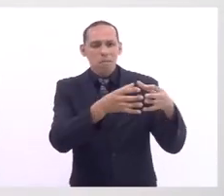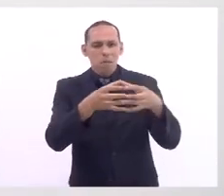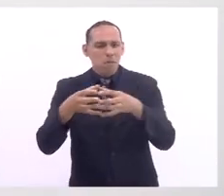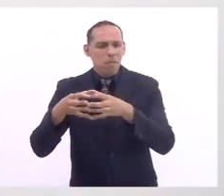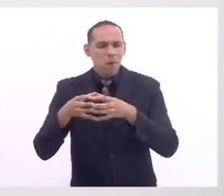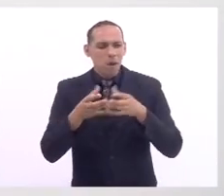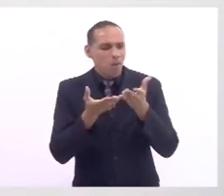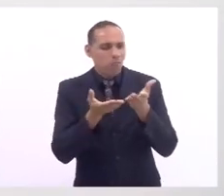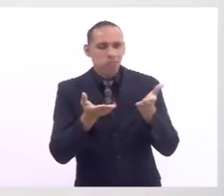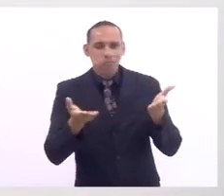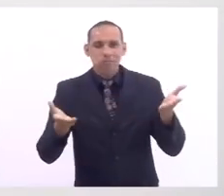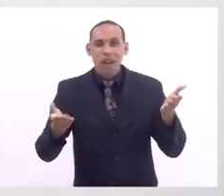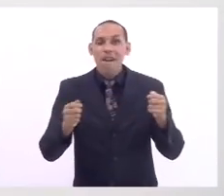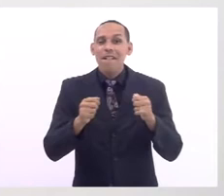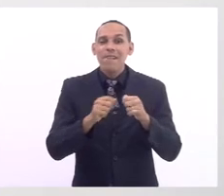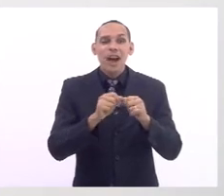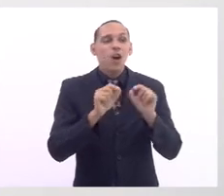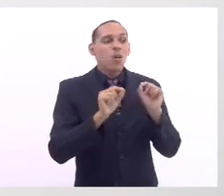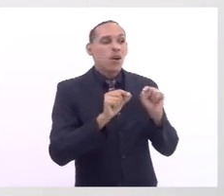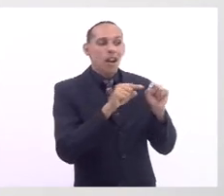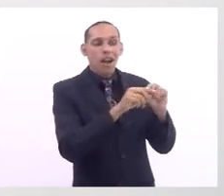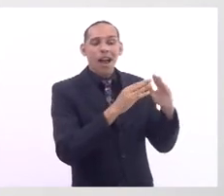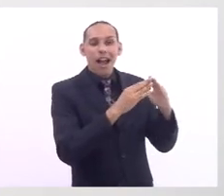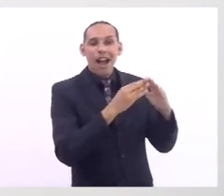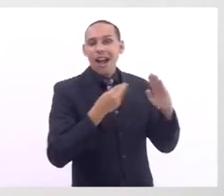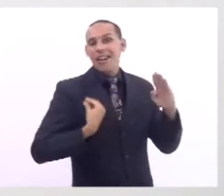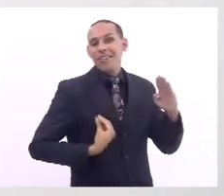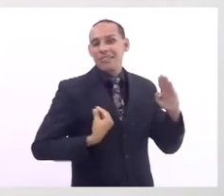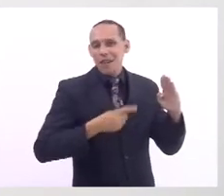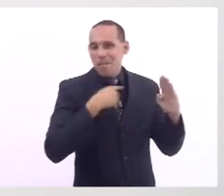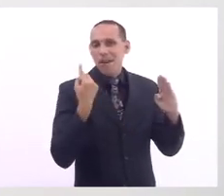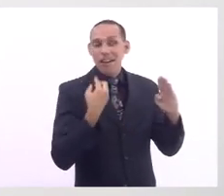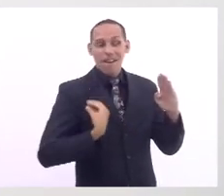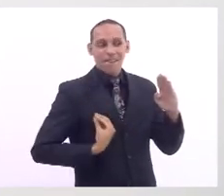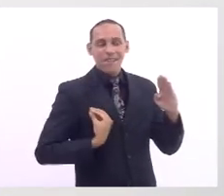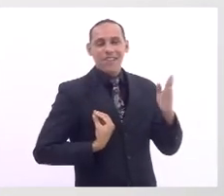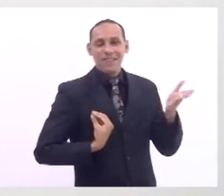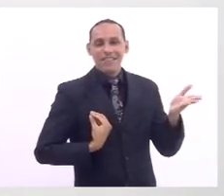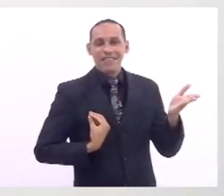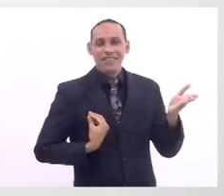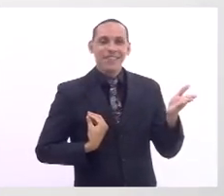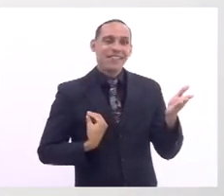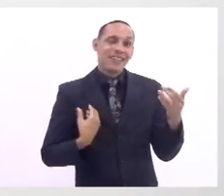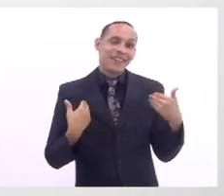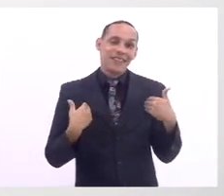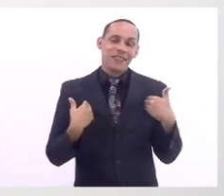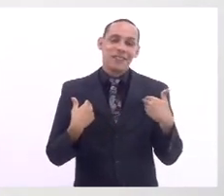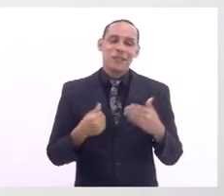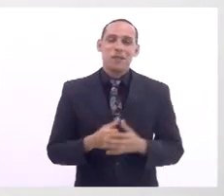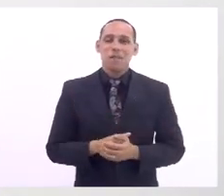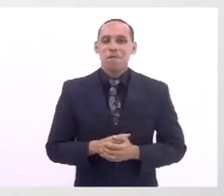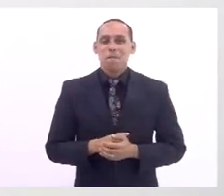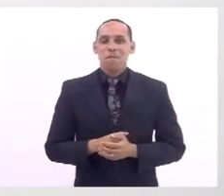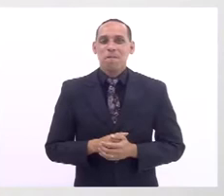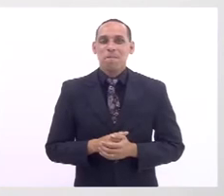querendo ou não a casa viva uma casa morta mais uma casa vivo bom eu